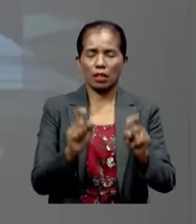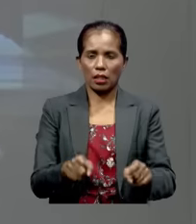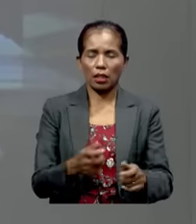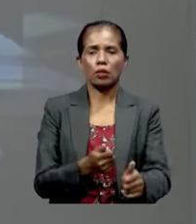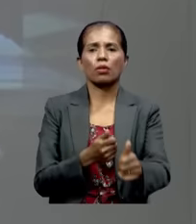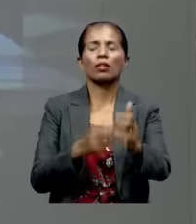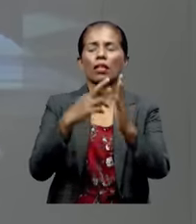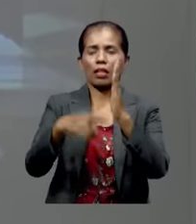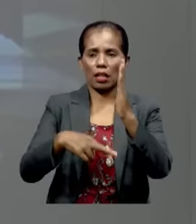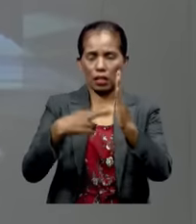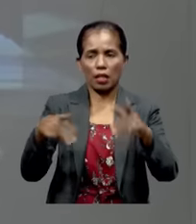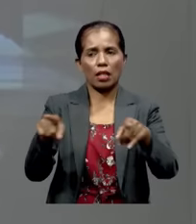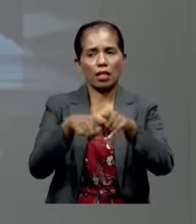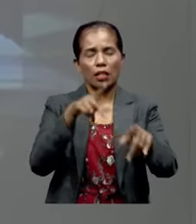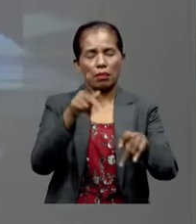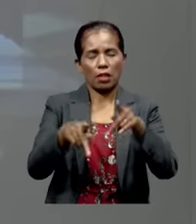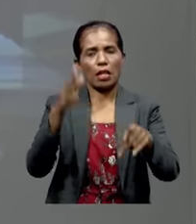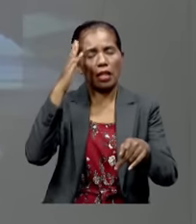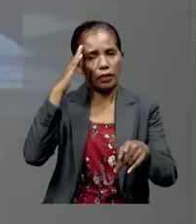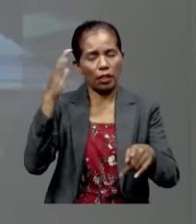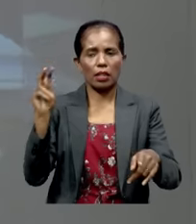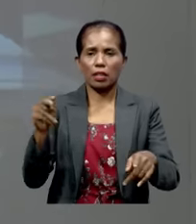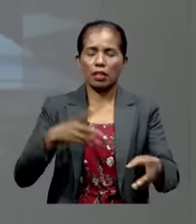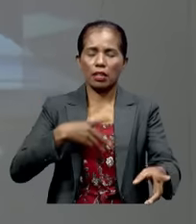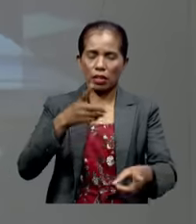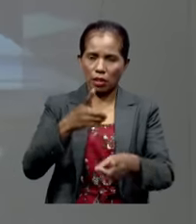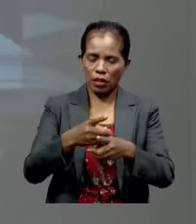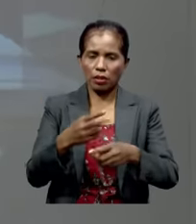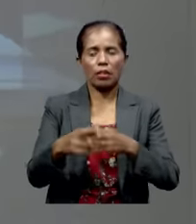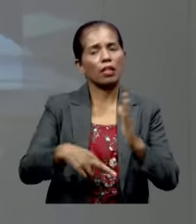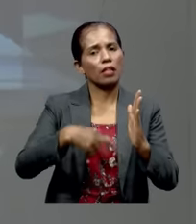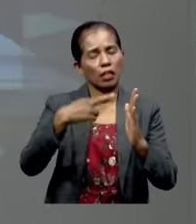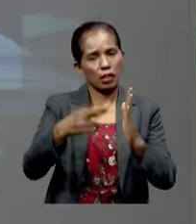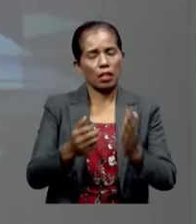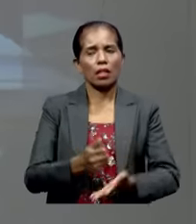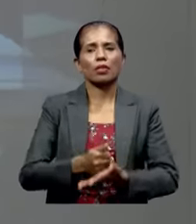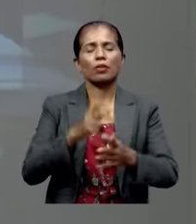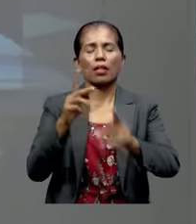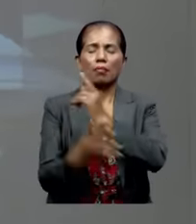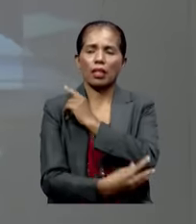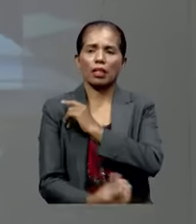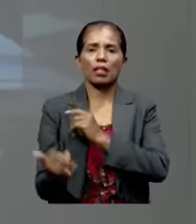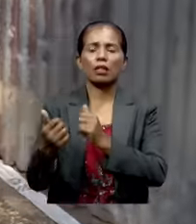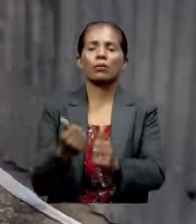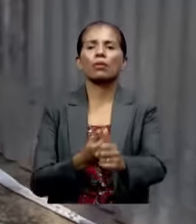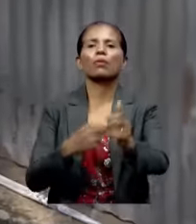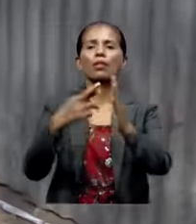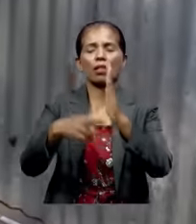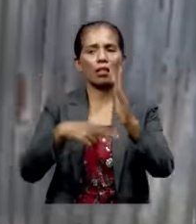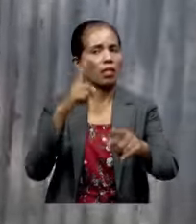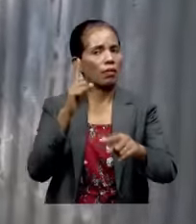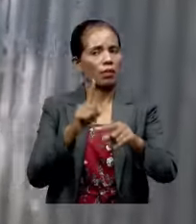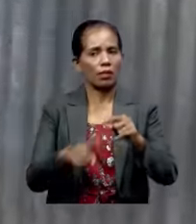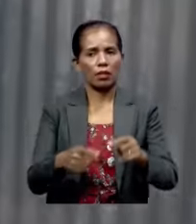regras no dar cidadão, né bem até nem minha direito na obrigação. Não ajuda é uma quebite lá que sira, tuir regras. Lá bem ele fala